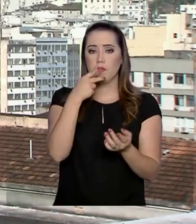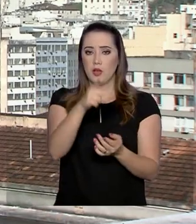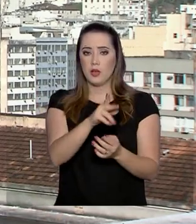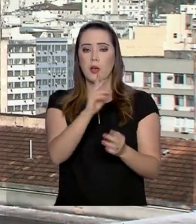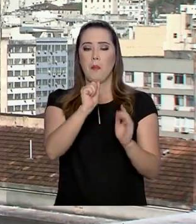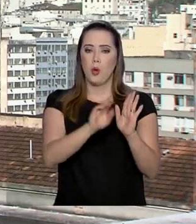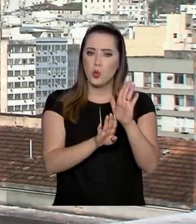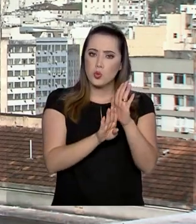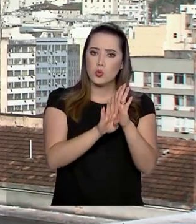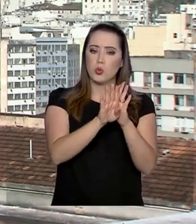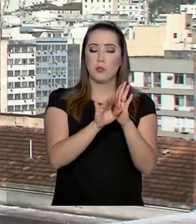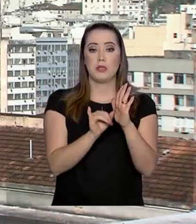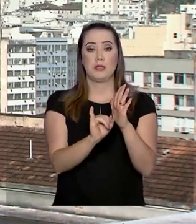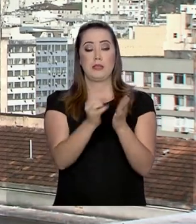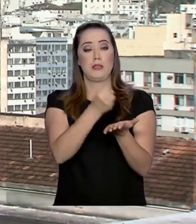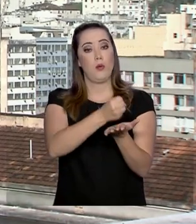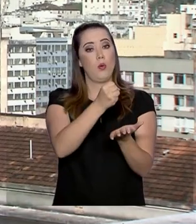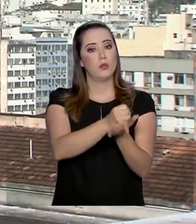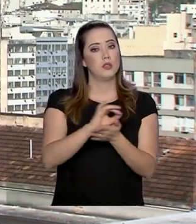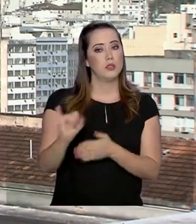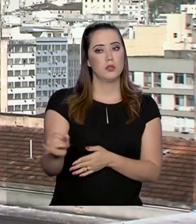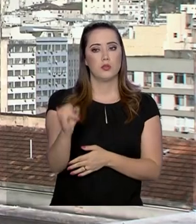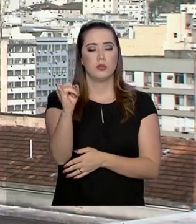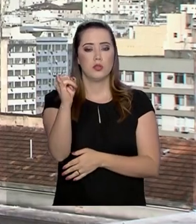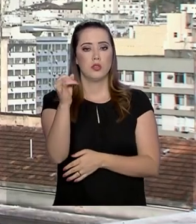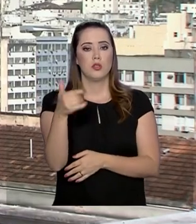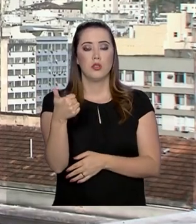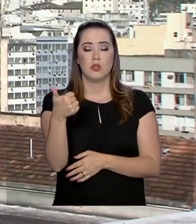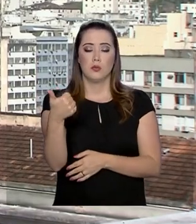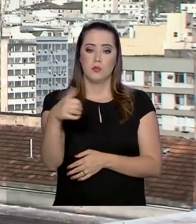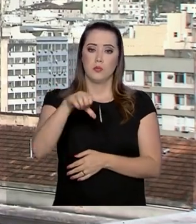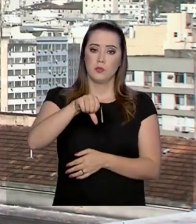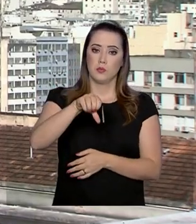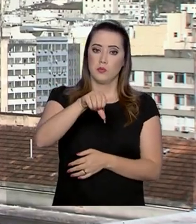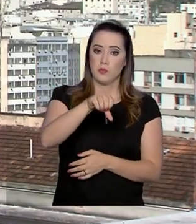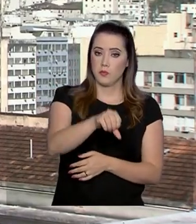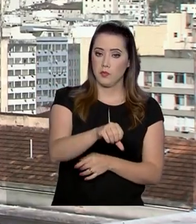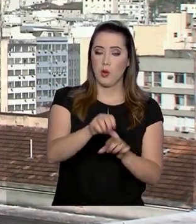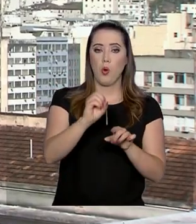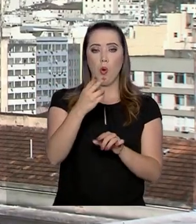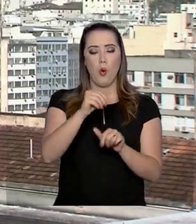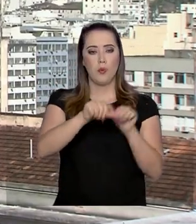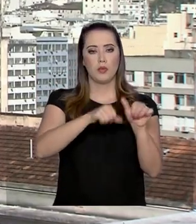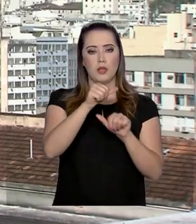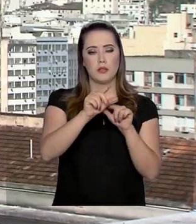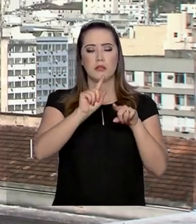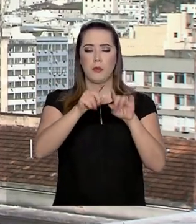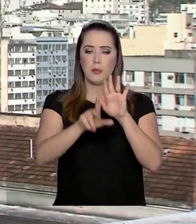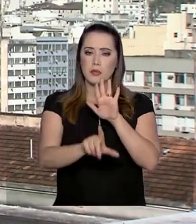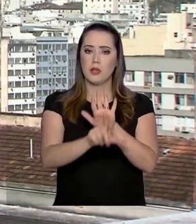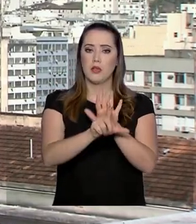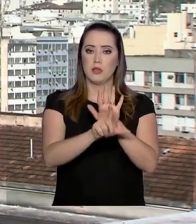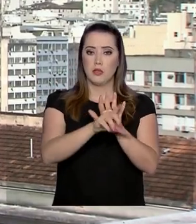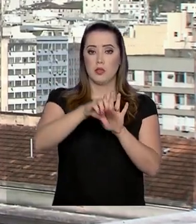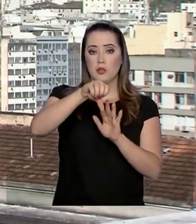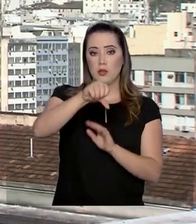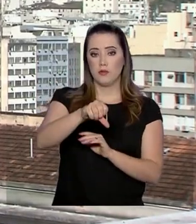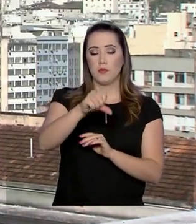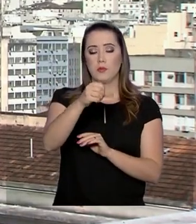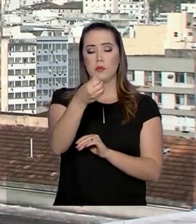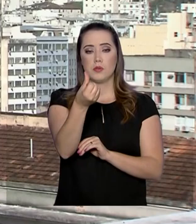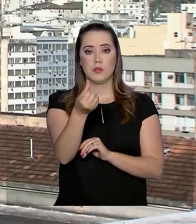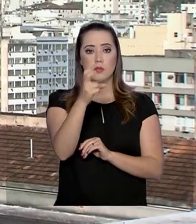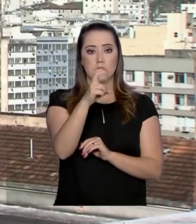de saúde contratados a partir de janeiro de 1999 ou adaptados à lei 9656/98